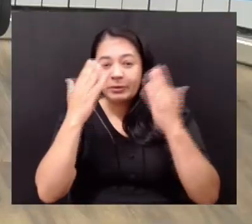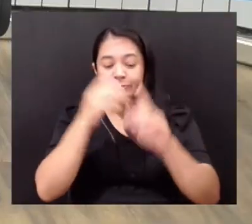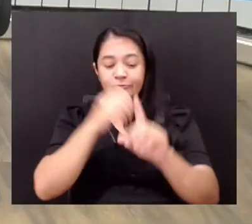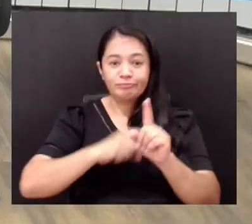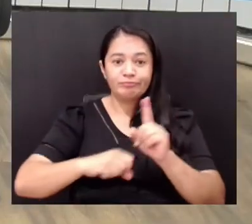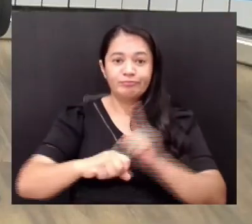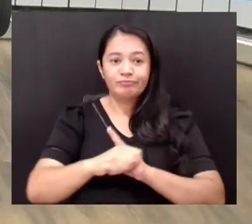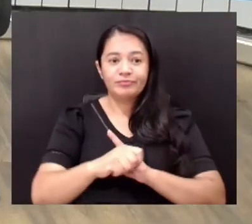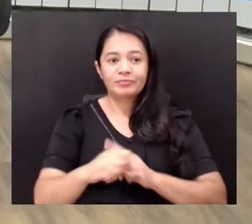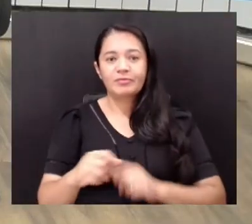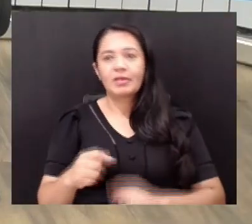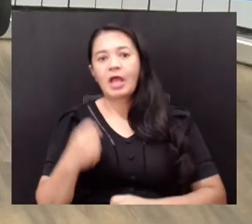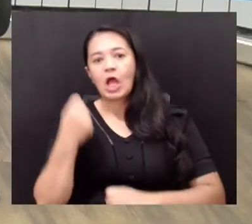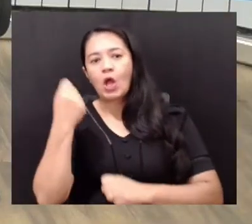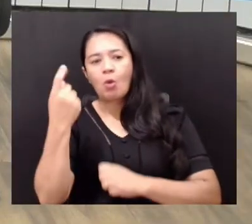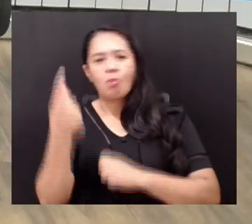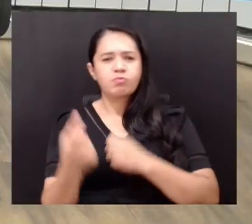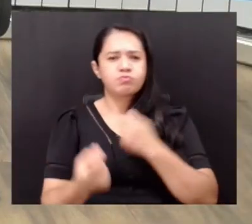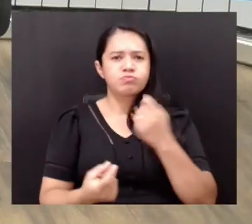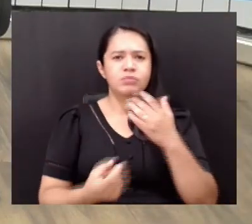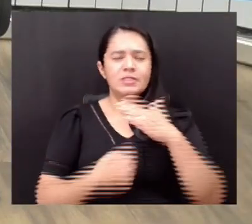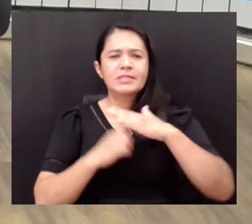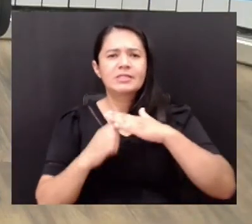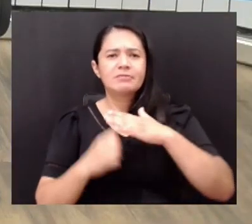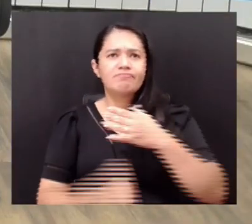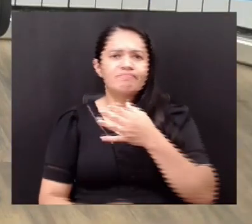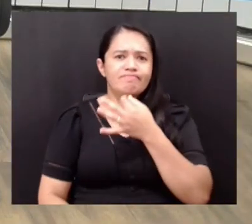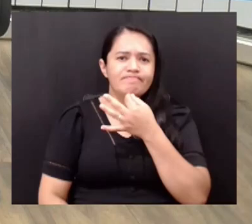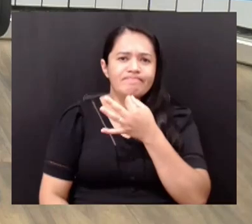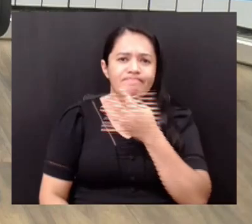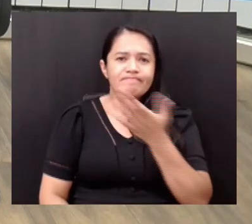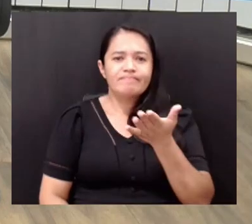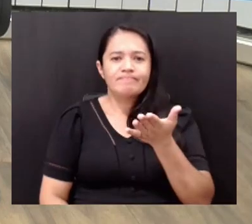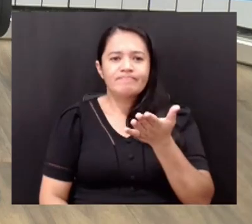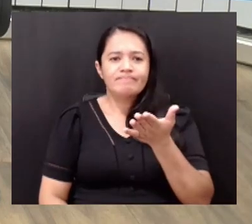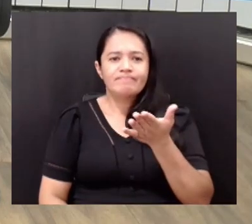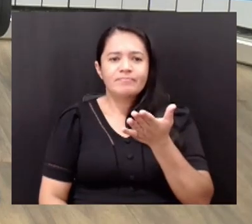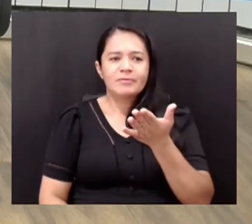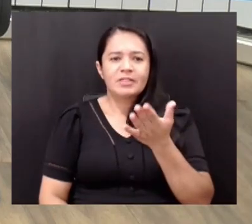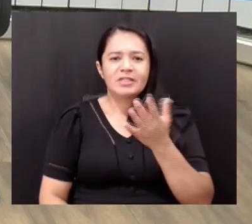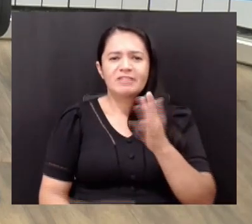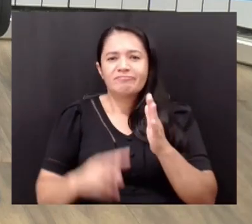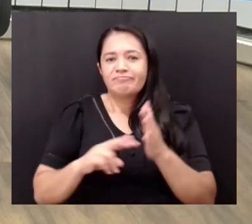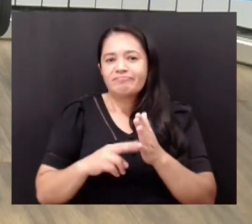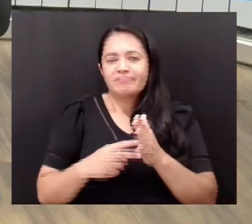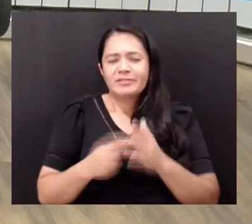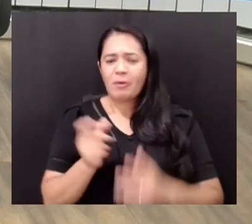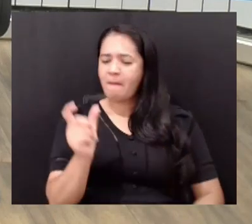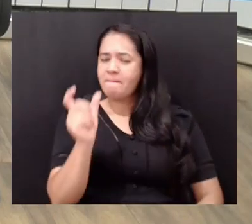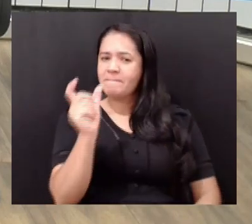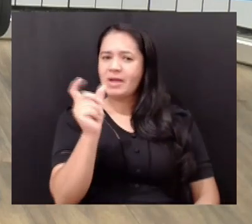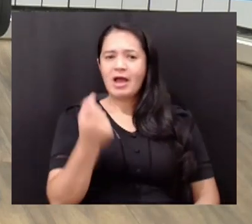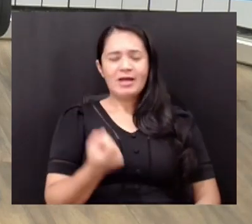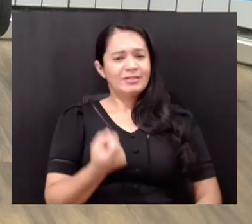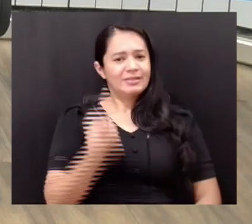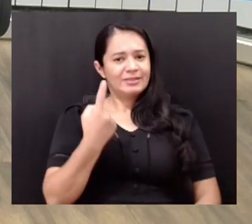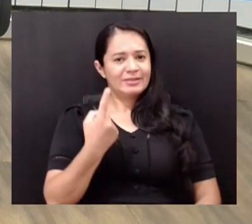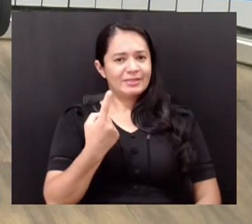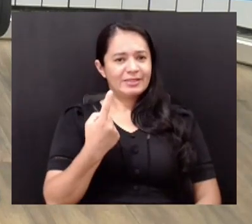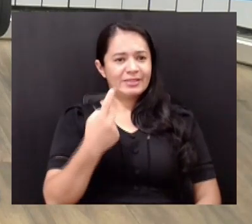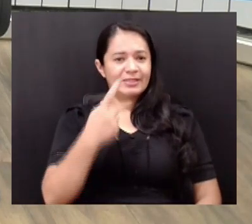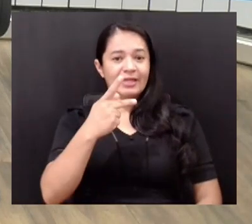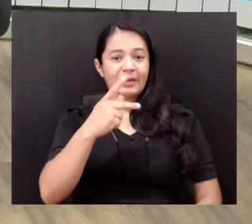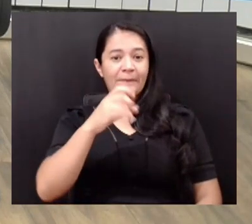eu acredito que seja até um palavrão, modo de dizer, Sim. Porque a gente vem de